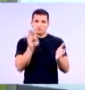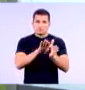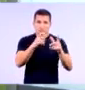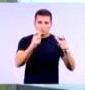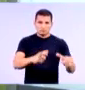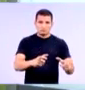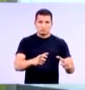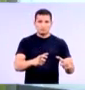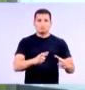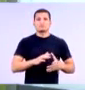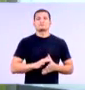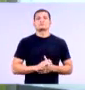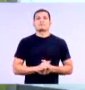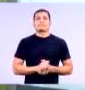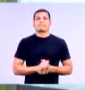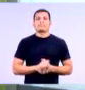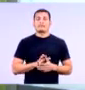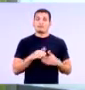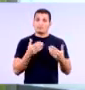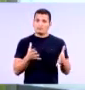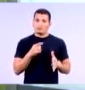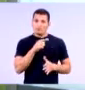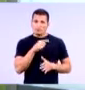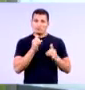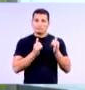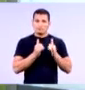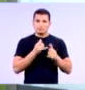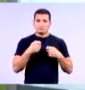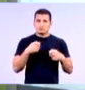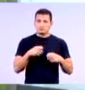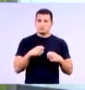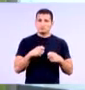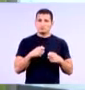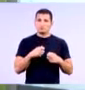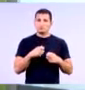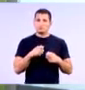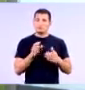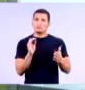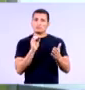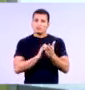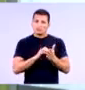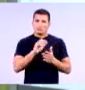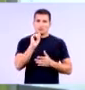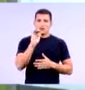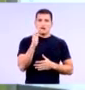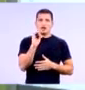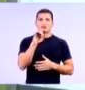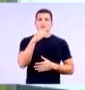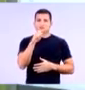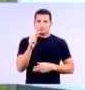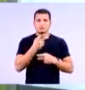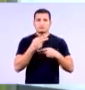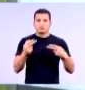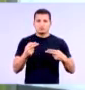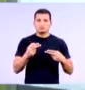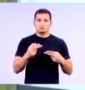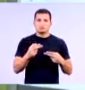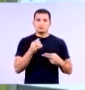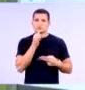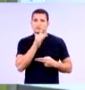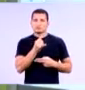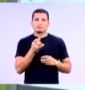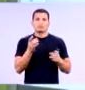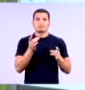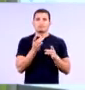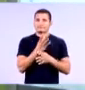local. Então, essas informações precisam ser passadas à ação do objeto, senão a ação vai ficar incompleta.